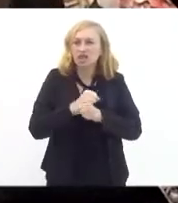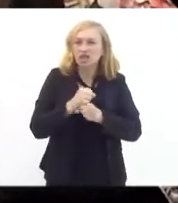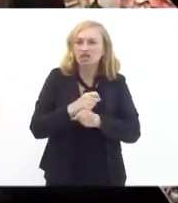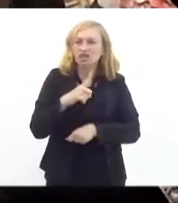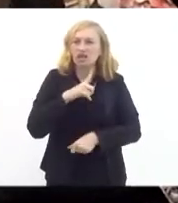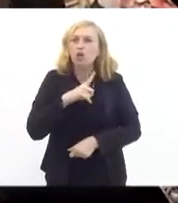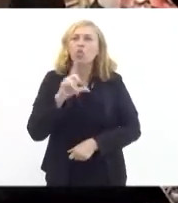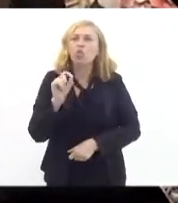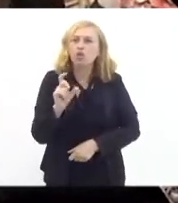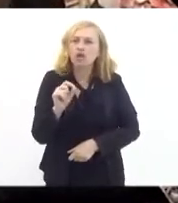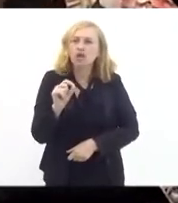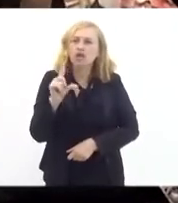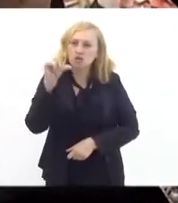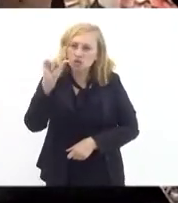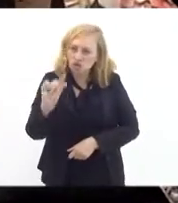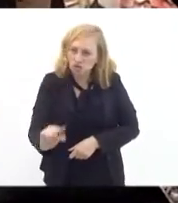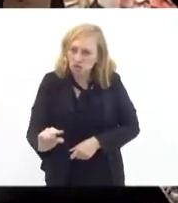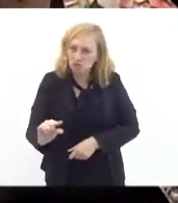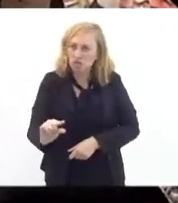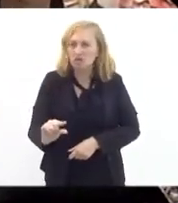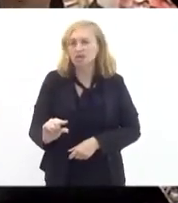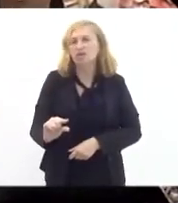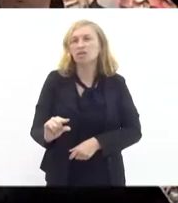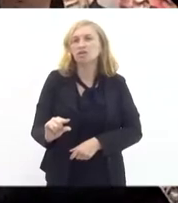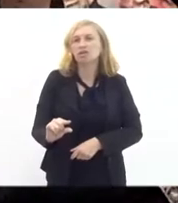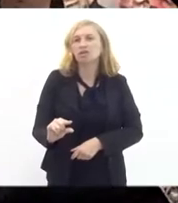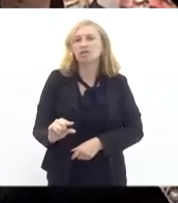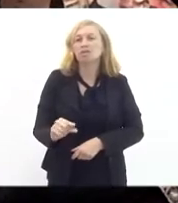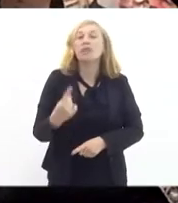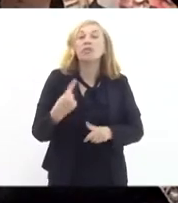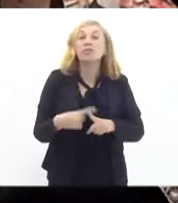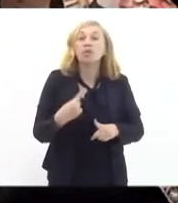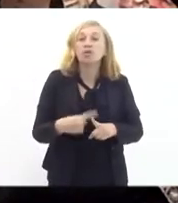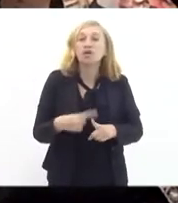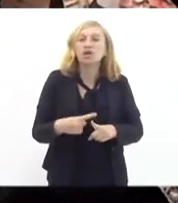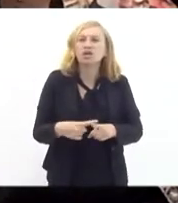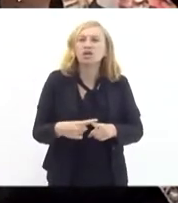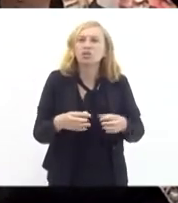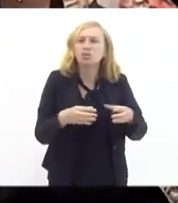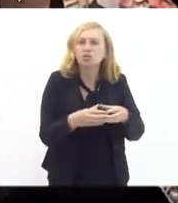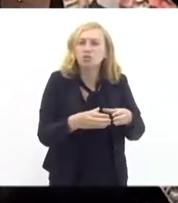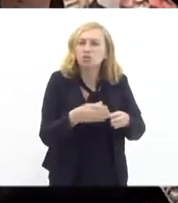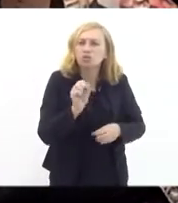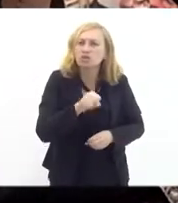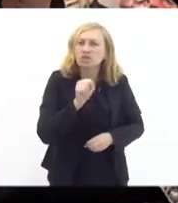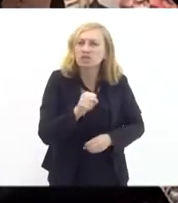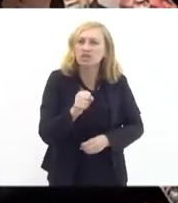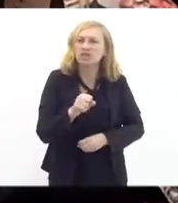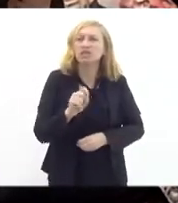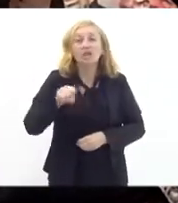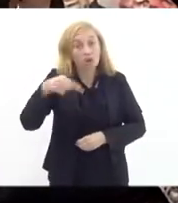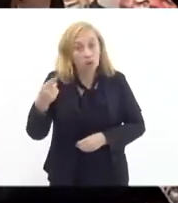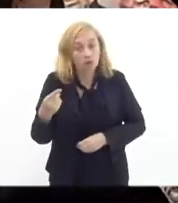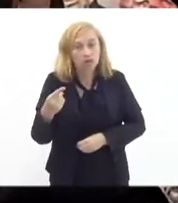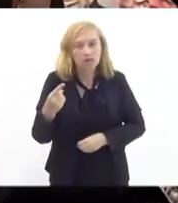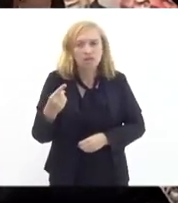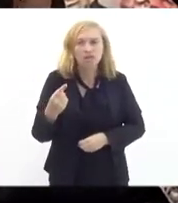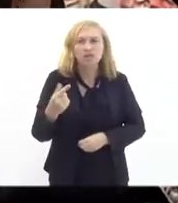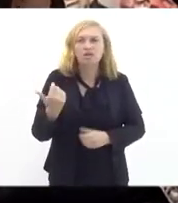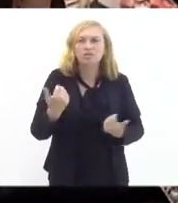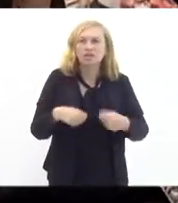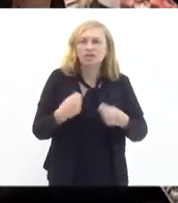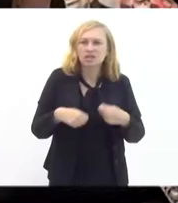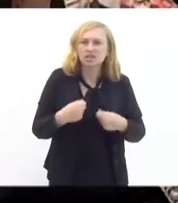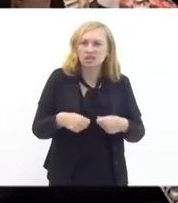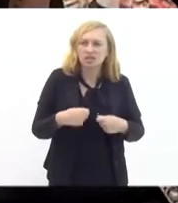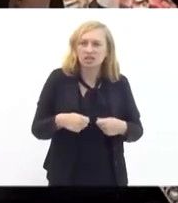o quê? Uma baixa natalidade. Por quê? É a galerinha, sim, e tem outra. A gente tem que colocar